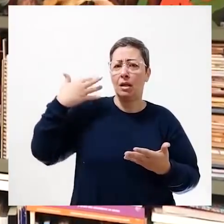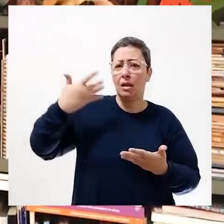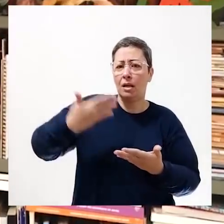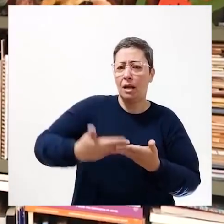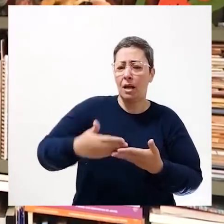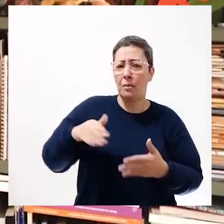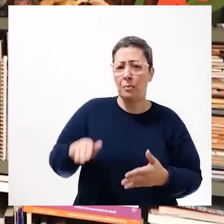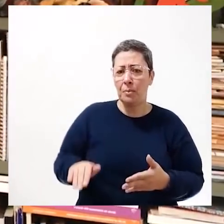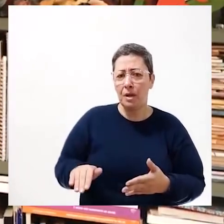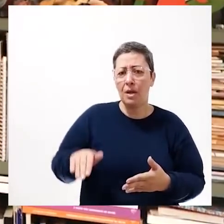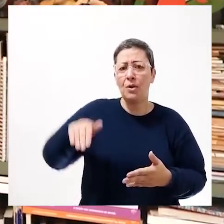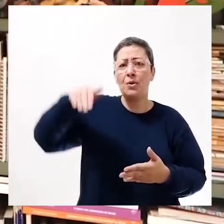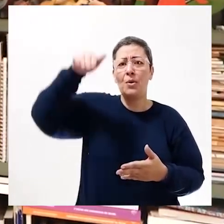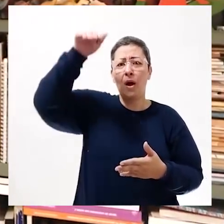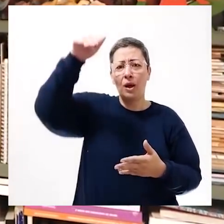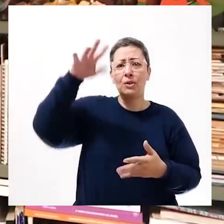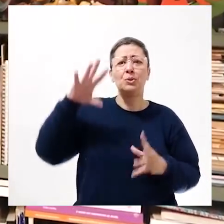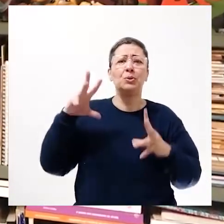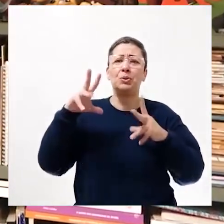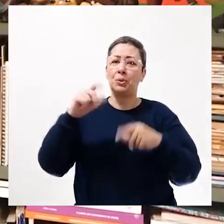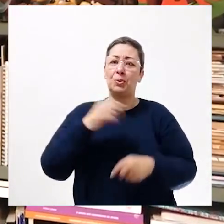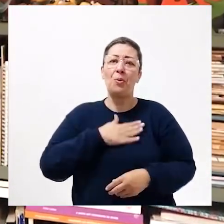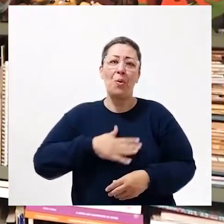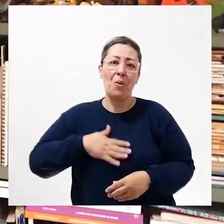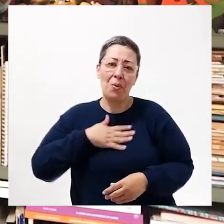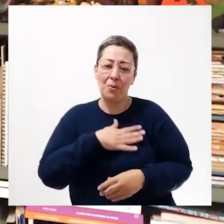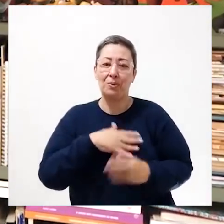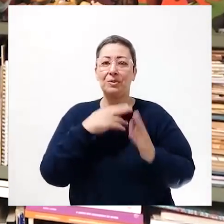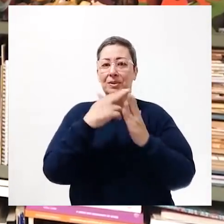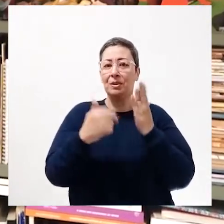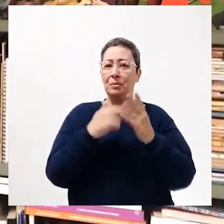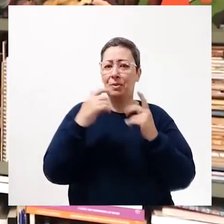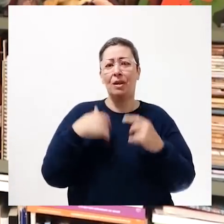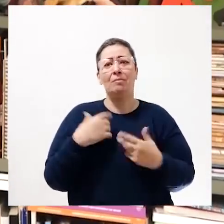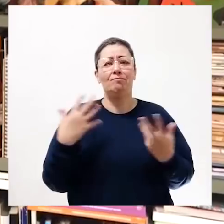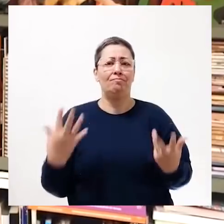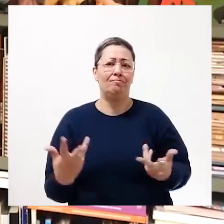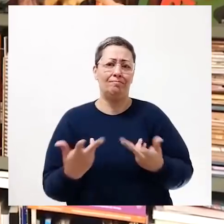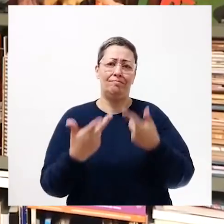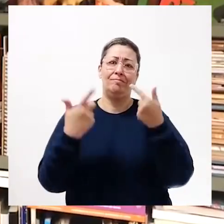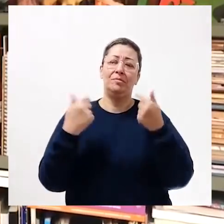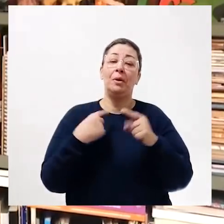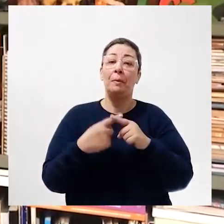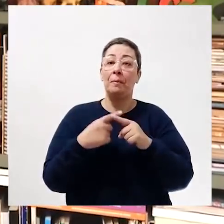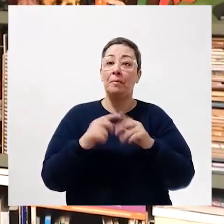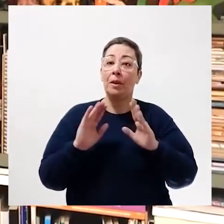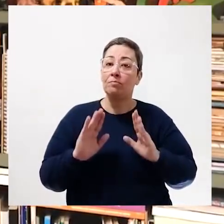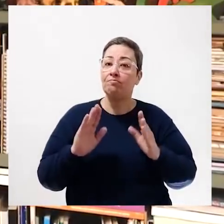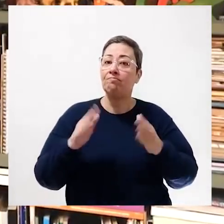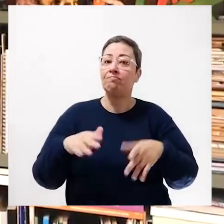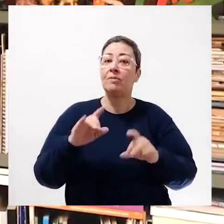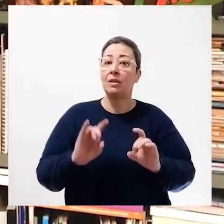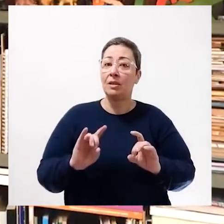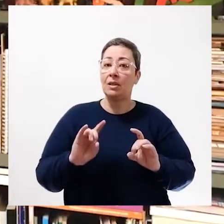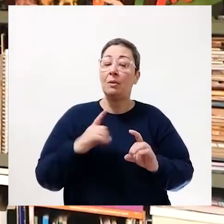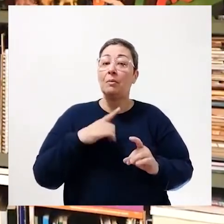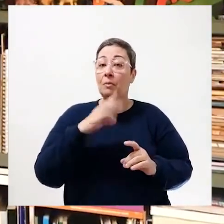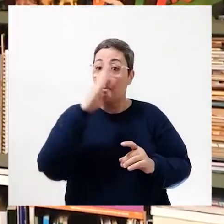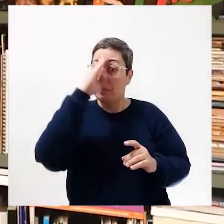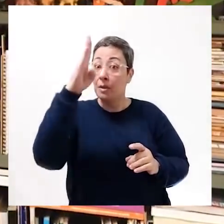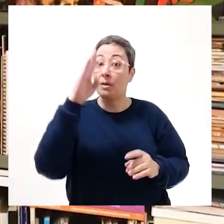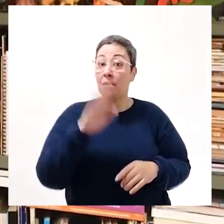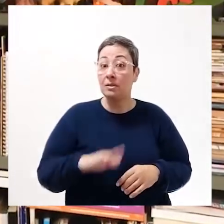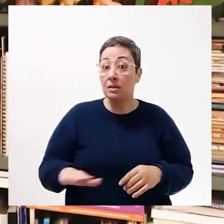pequenininho até o adulto. Todo mundo curte quadrinho e o quadrinho ele é fantástico, principalmente para as crianças. E eu cito o